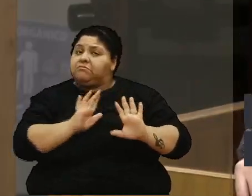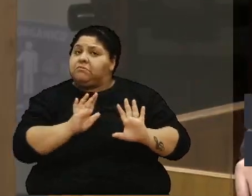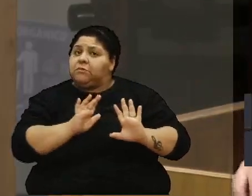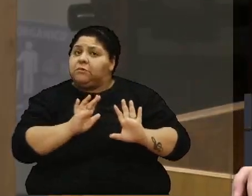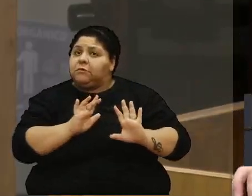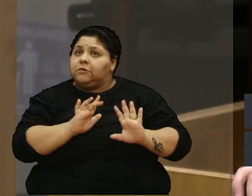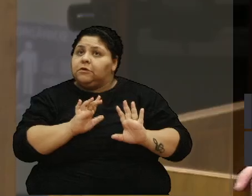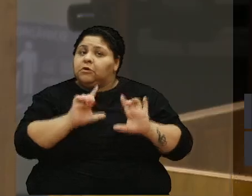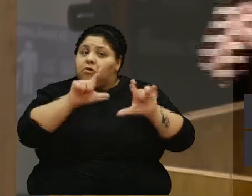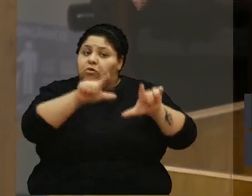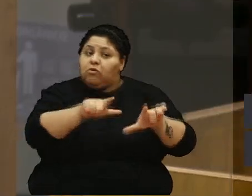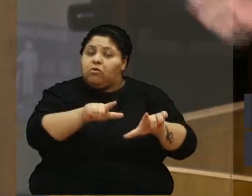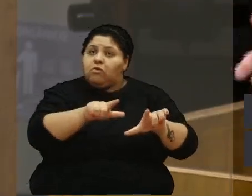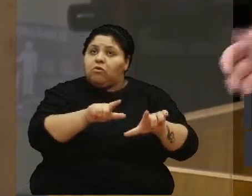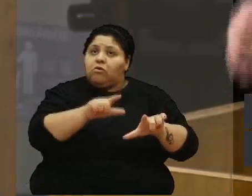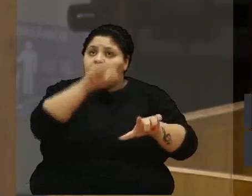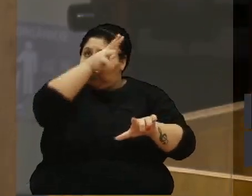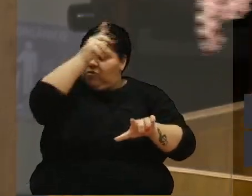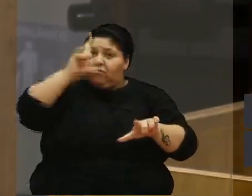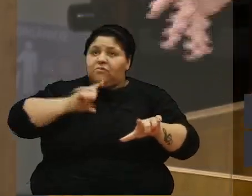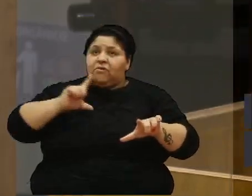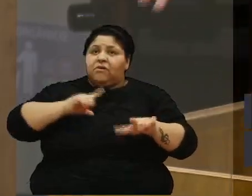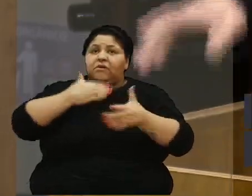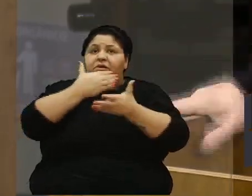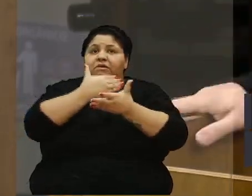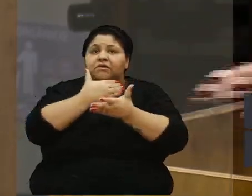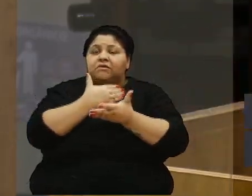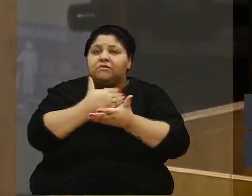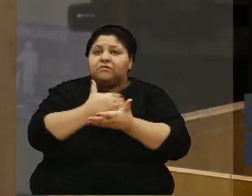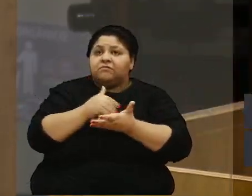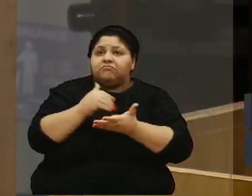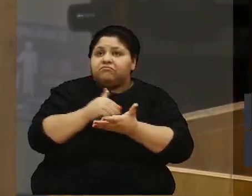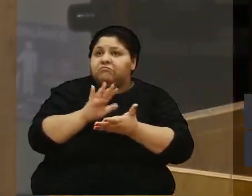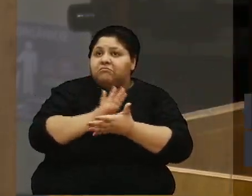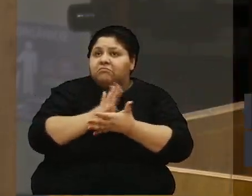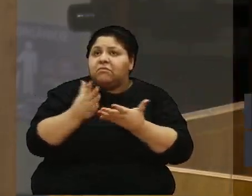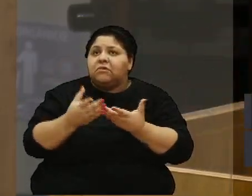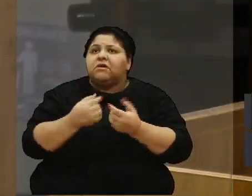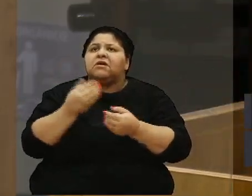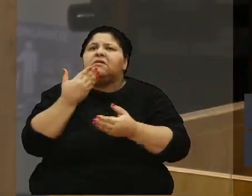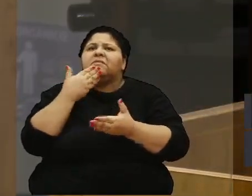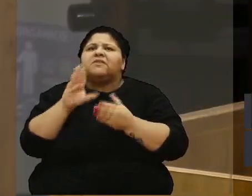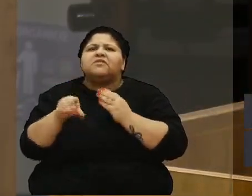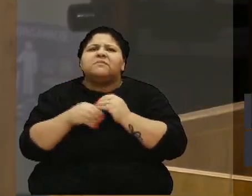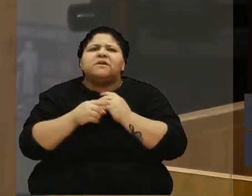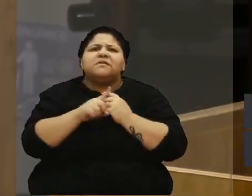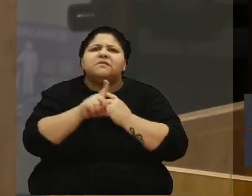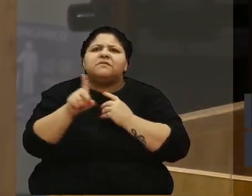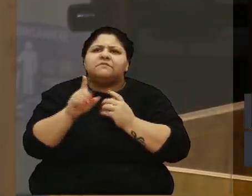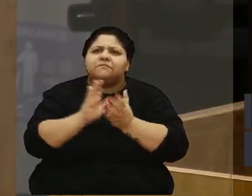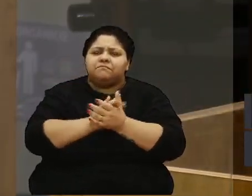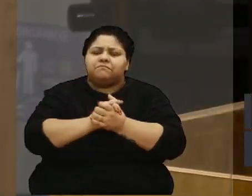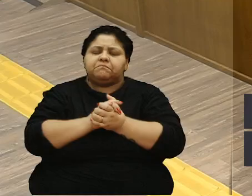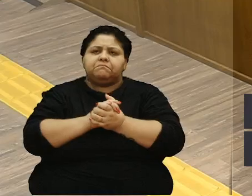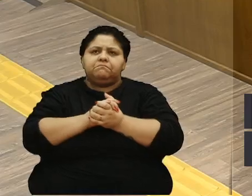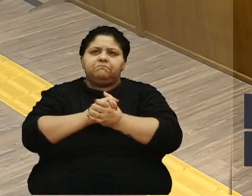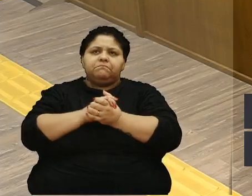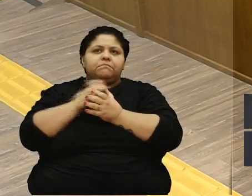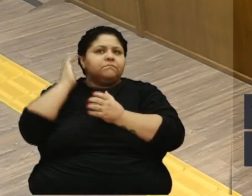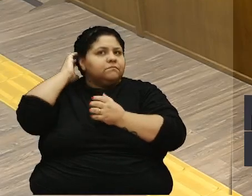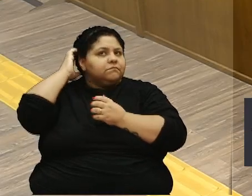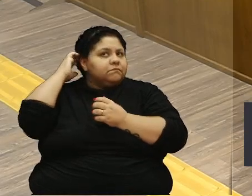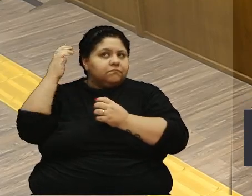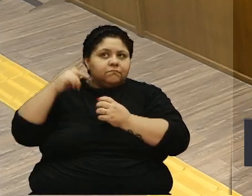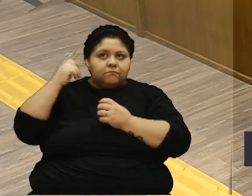campo municipal. Agora não tem nenhum bicicletário, o principal local de esporte da nossa cidade. Quem me pediu primeiro a parte foi eu. Por gentileza.